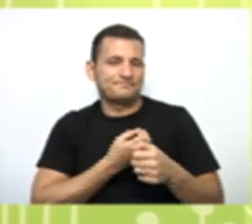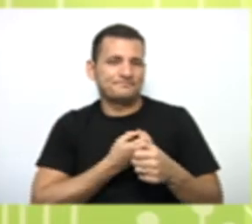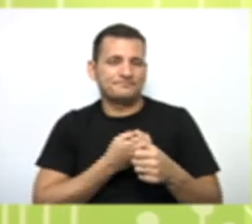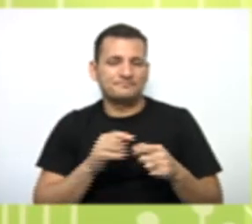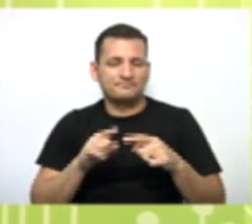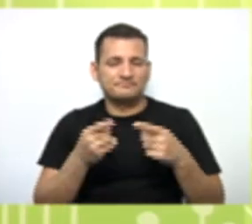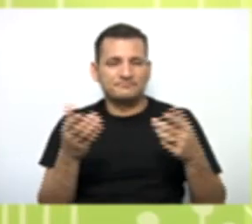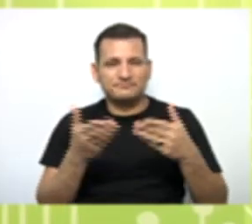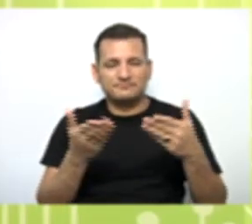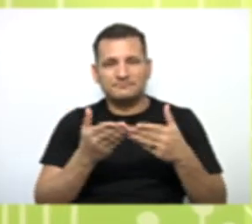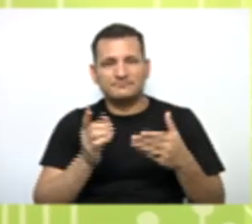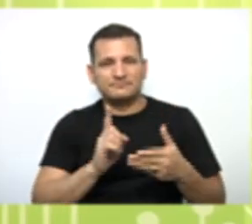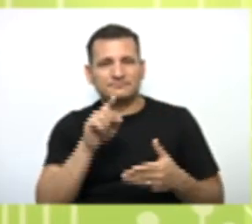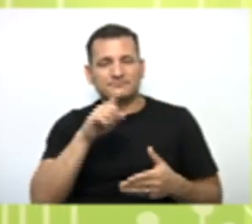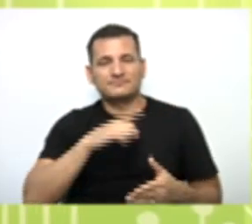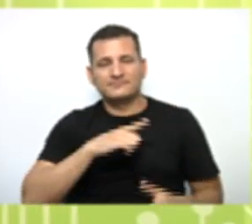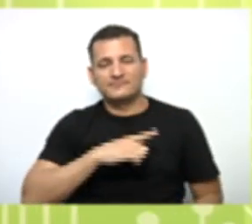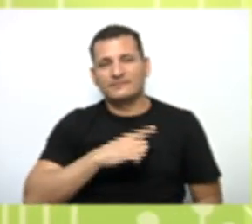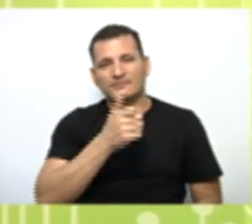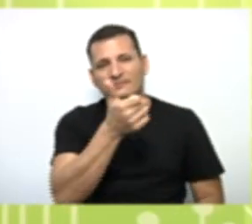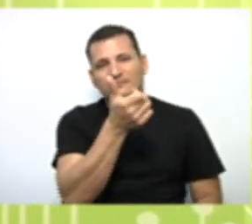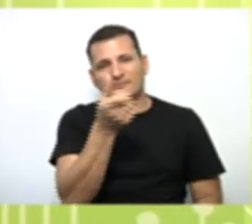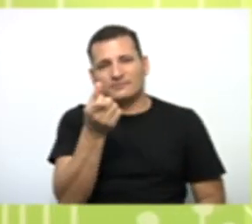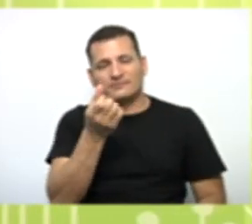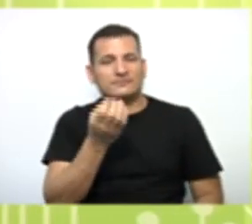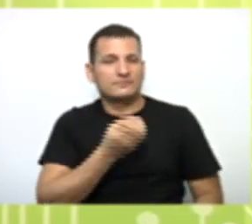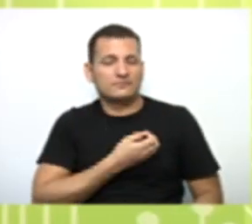você tem 16 números para serem